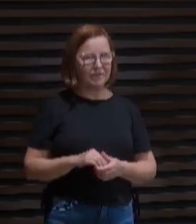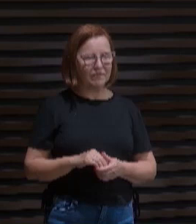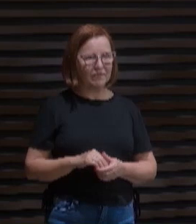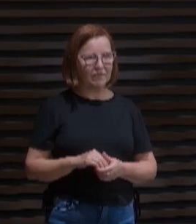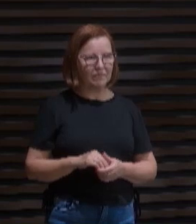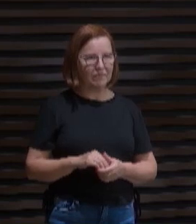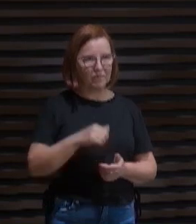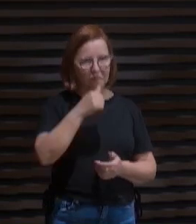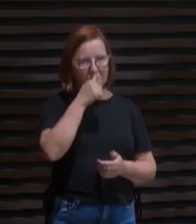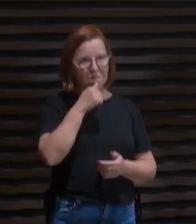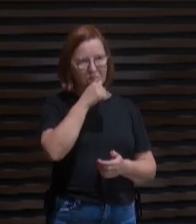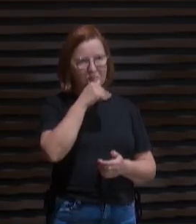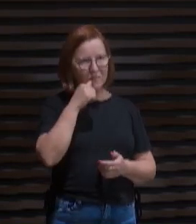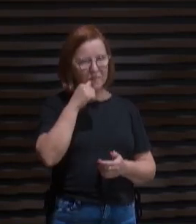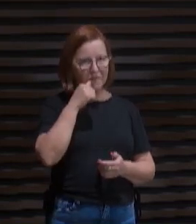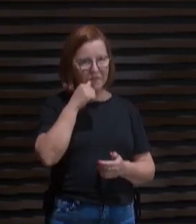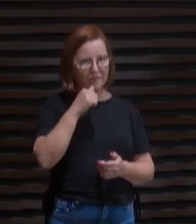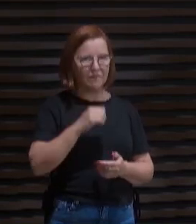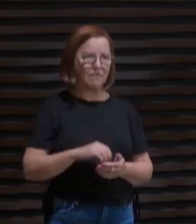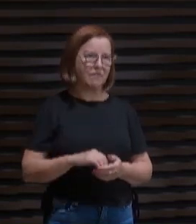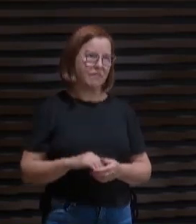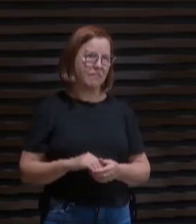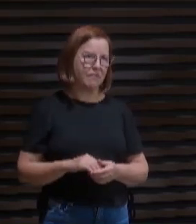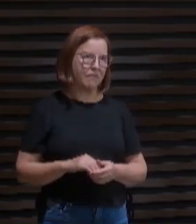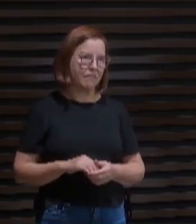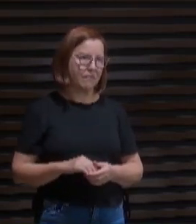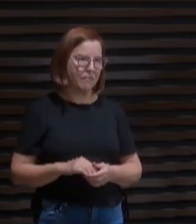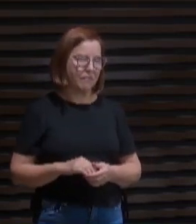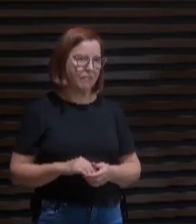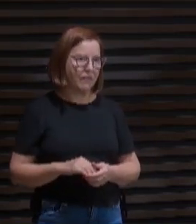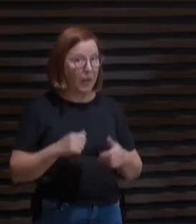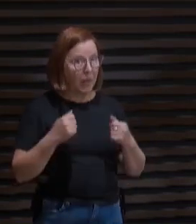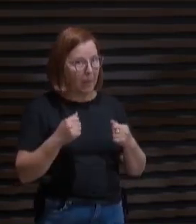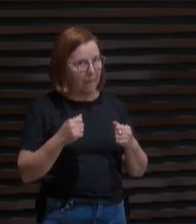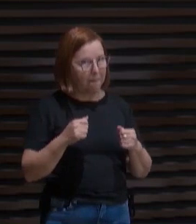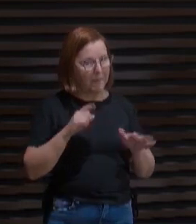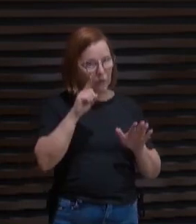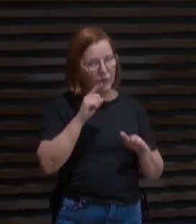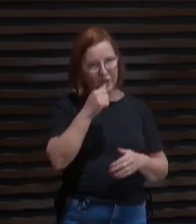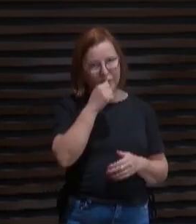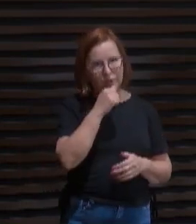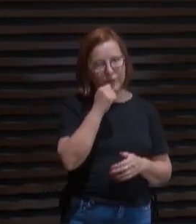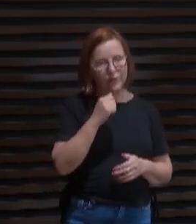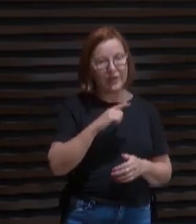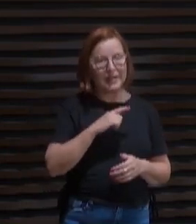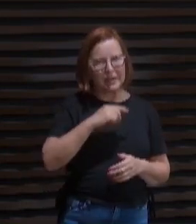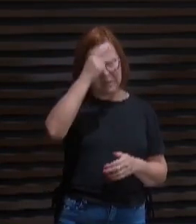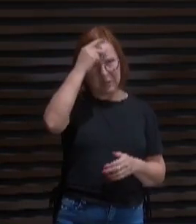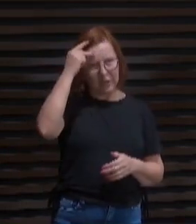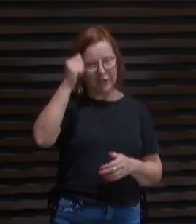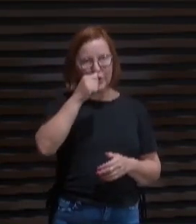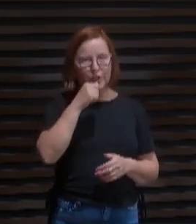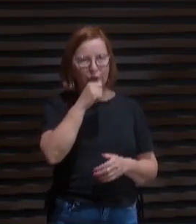Jejum não é moeda de troca. A gente tem que tomar cuidado com jejum. Tem gente que jejua para receber